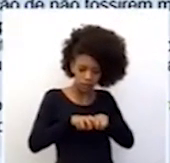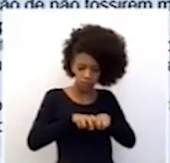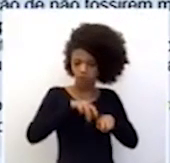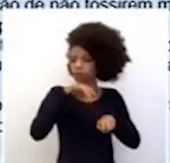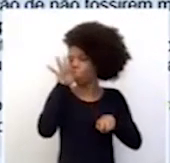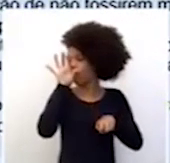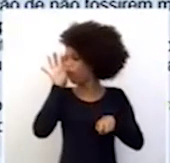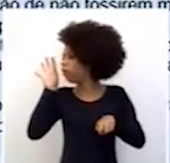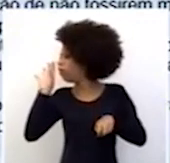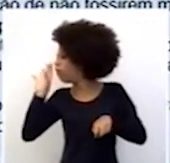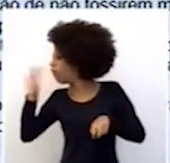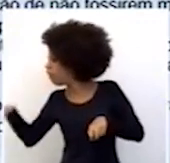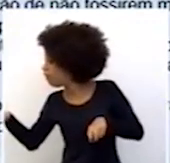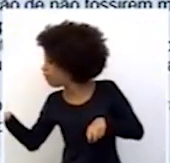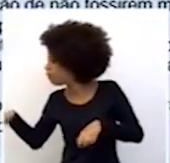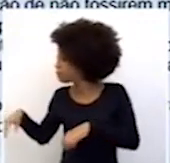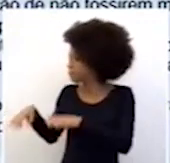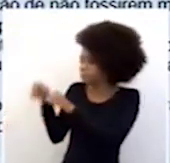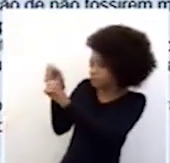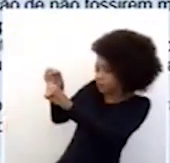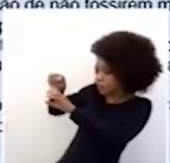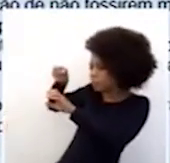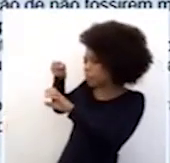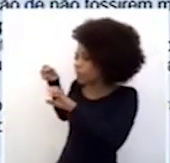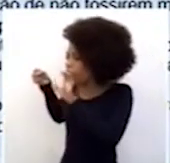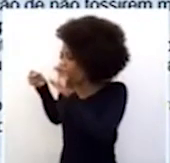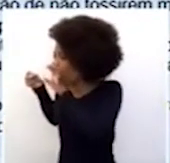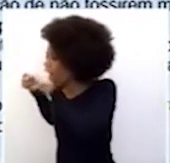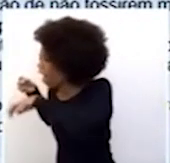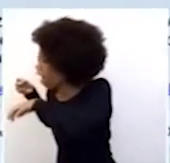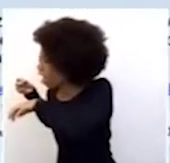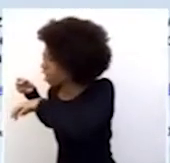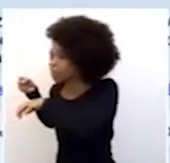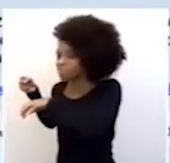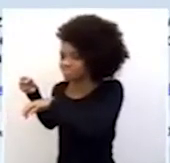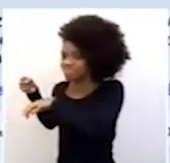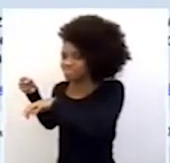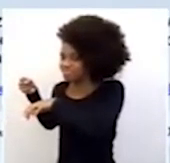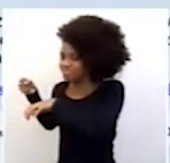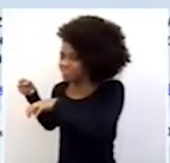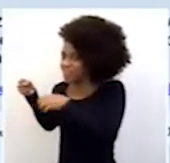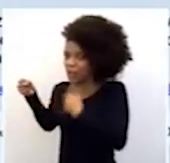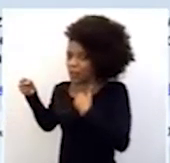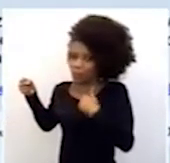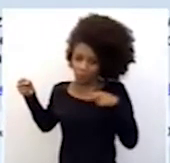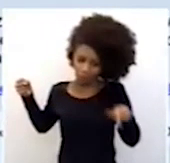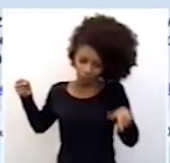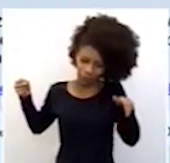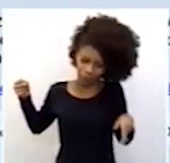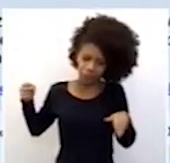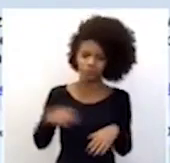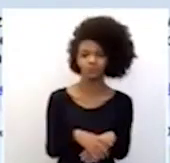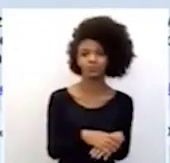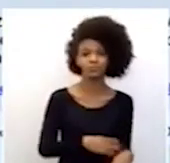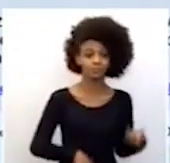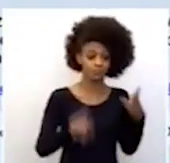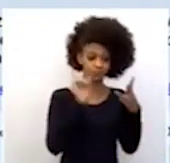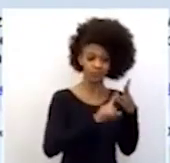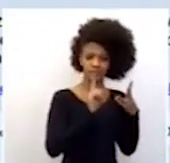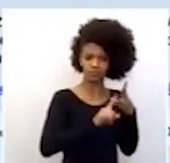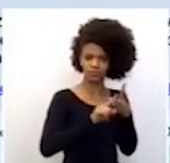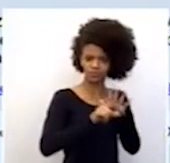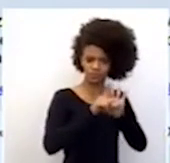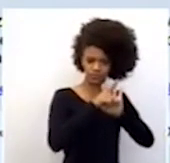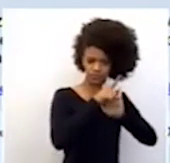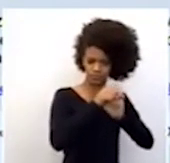para o lado da rua, em vez de fazerem no próprio bonde. Incrível. Artigo 3 da